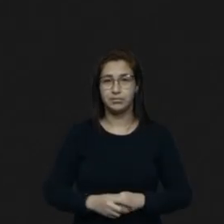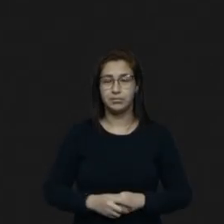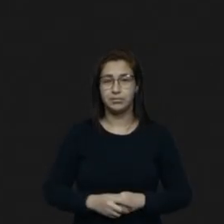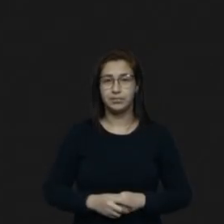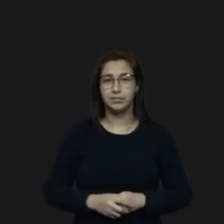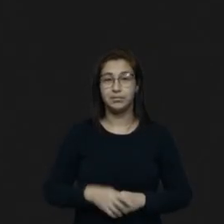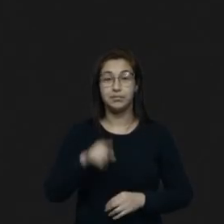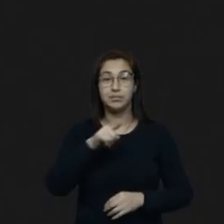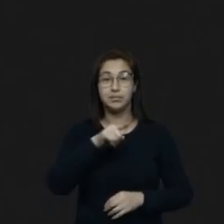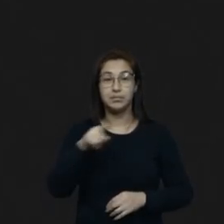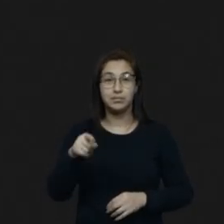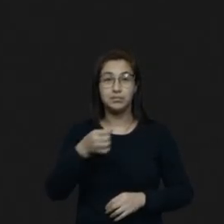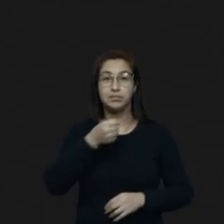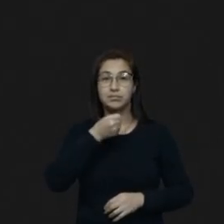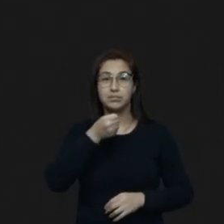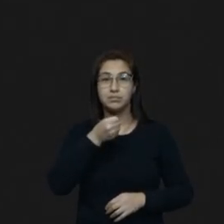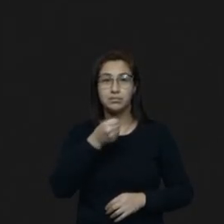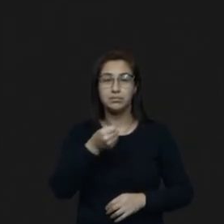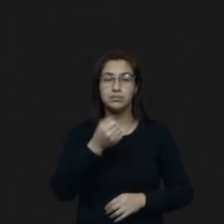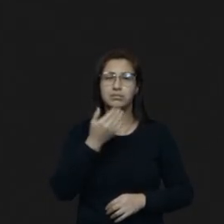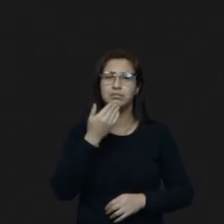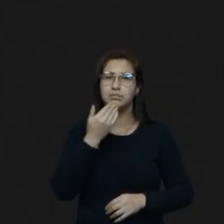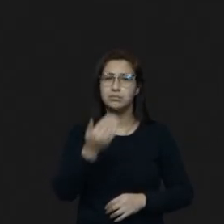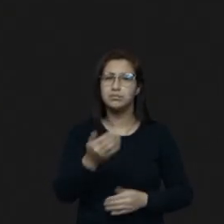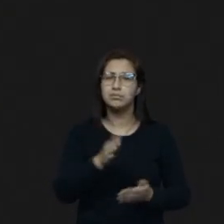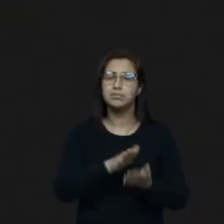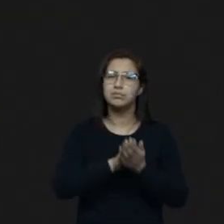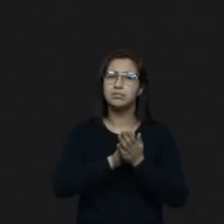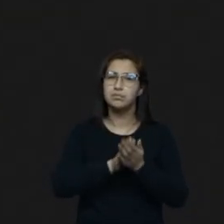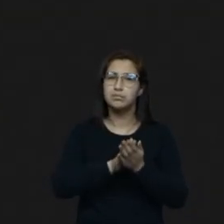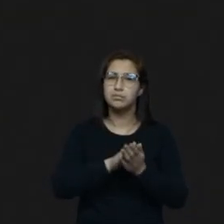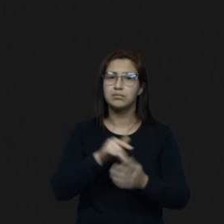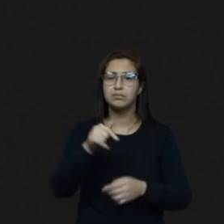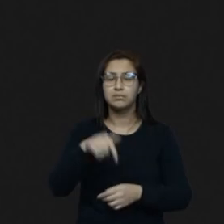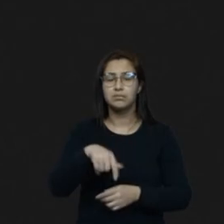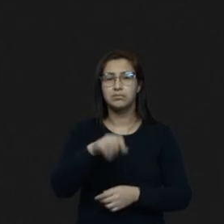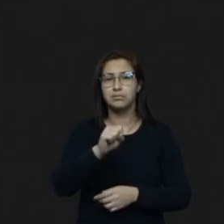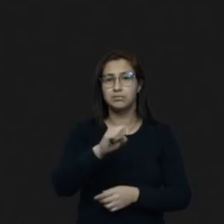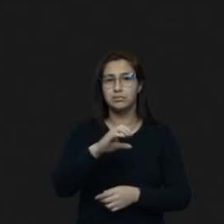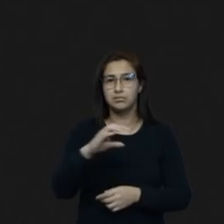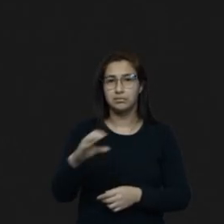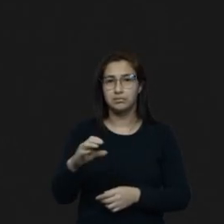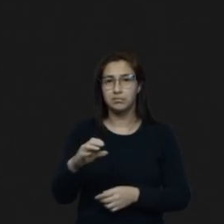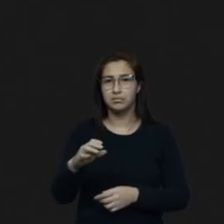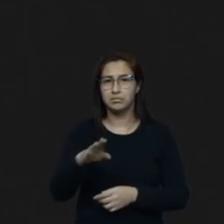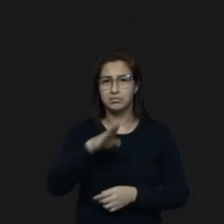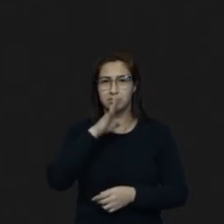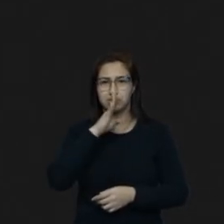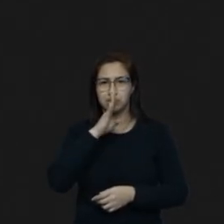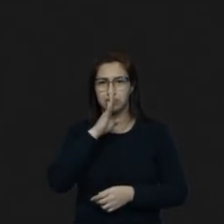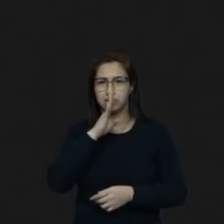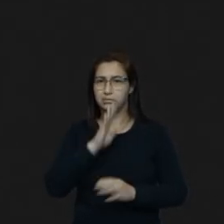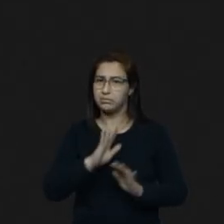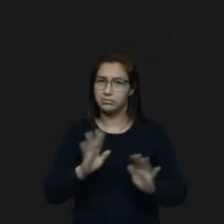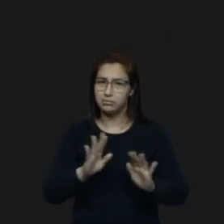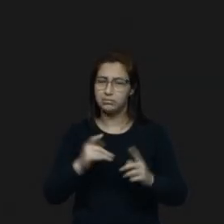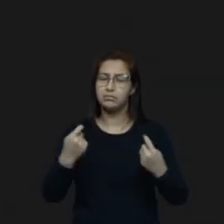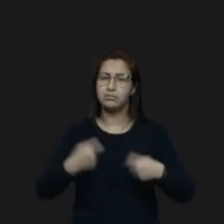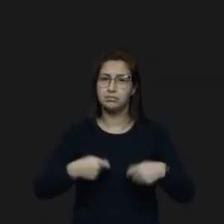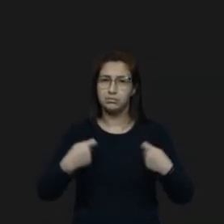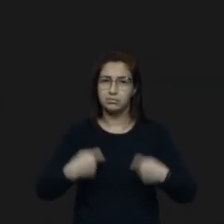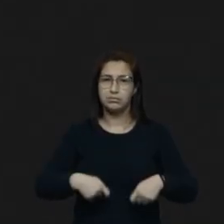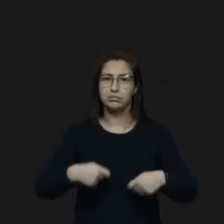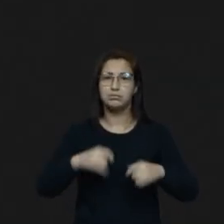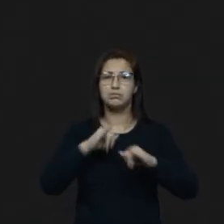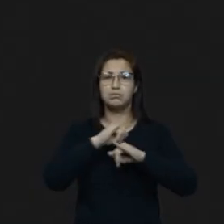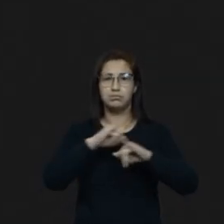imprensa, peço por gentileza, imprensa do estado de Santa Catarina, não se omita nesse momento. É